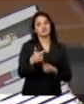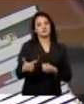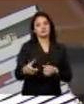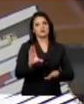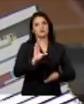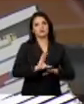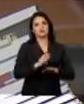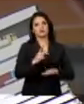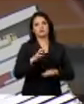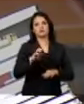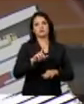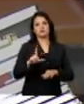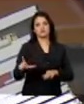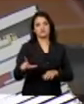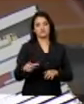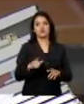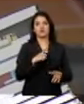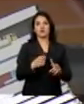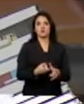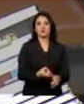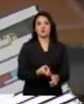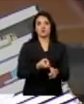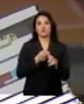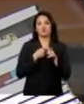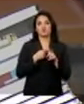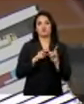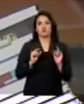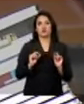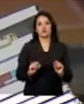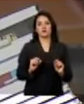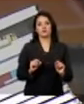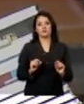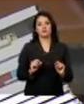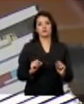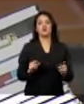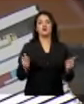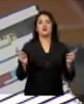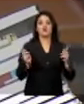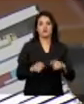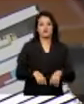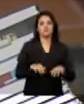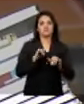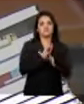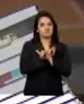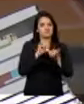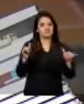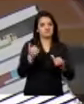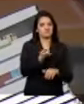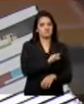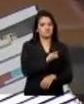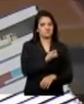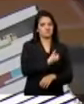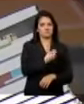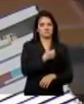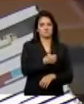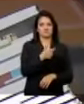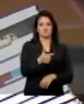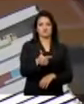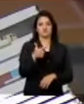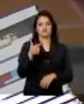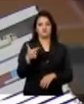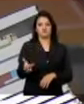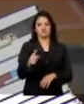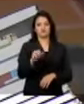Penal, suspendendo-se a eficácia do enunciado número 122 da